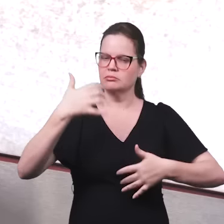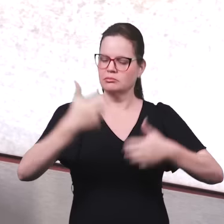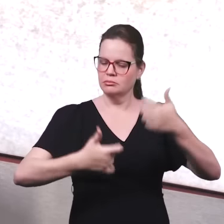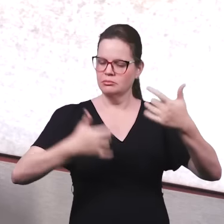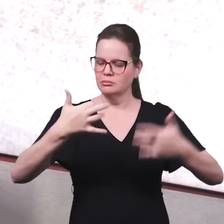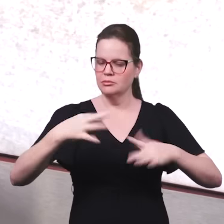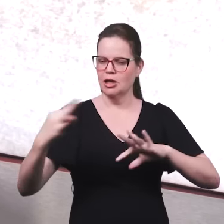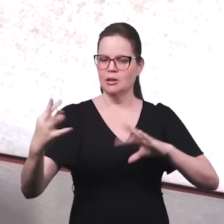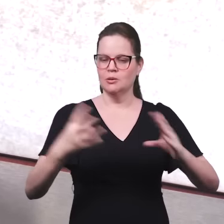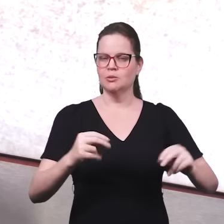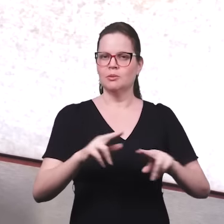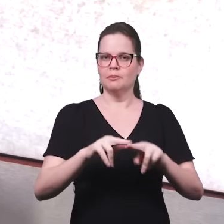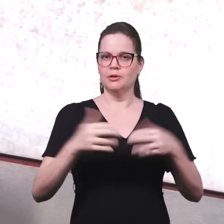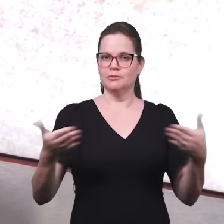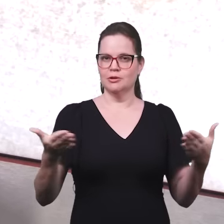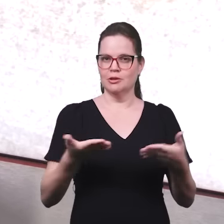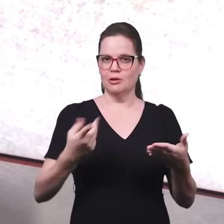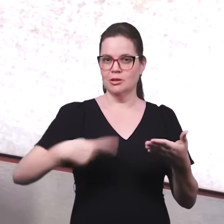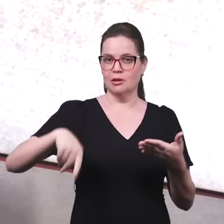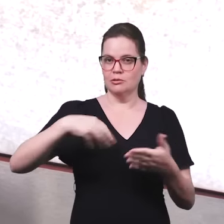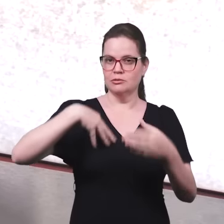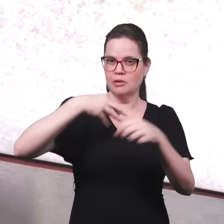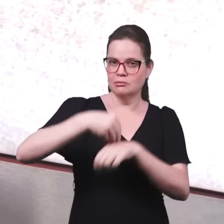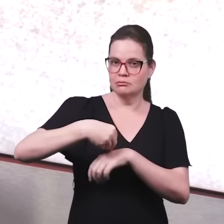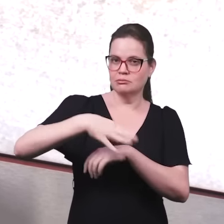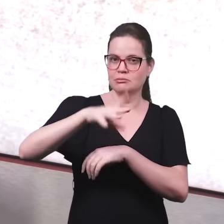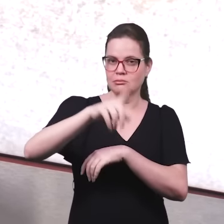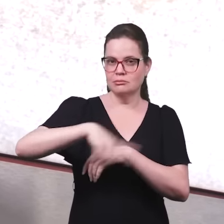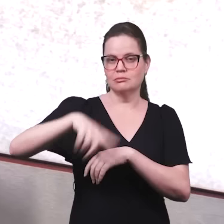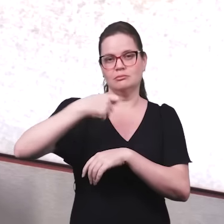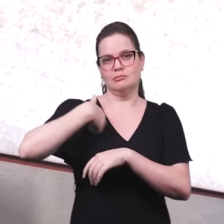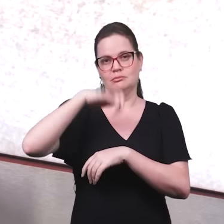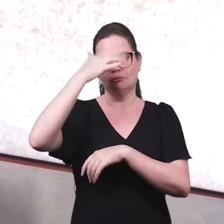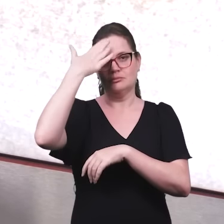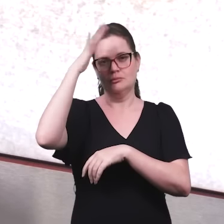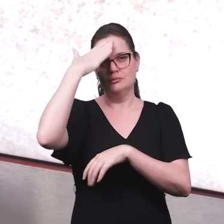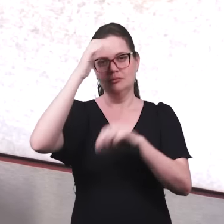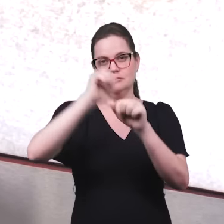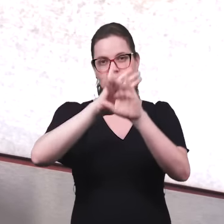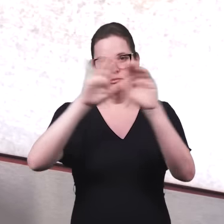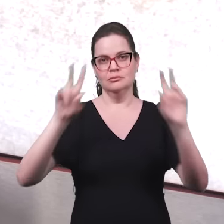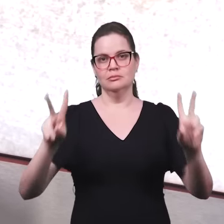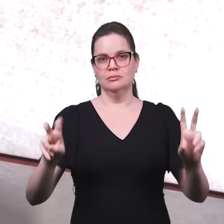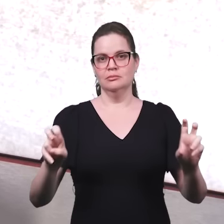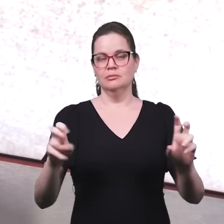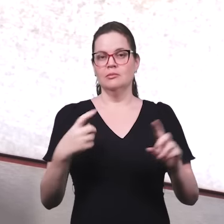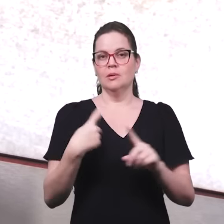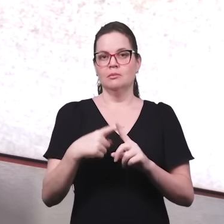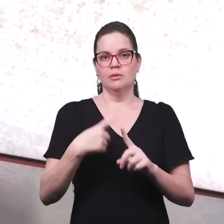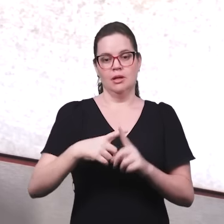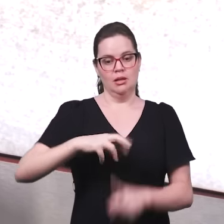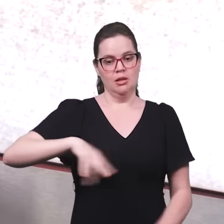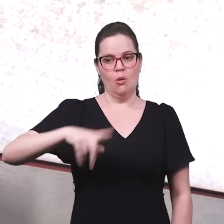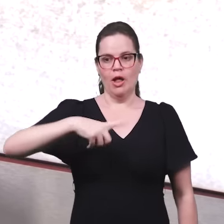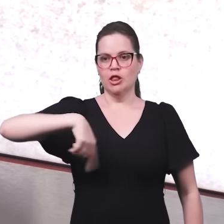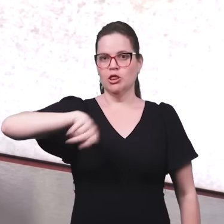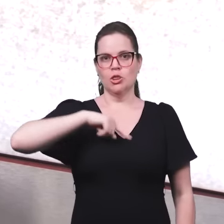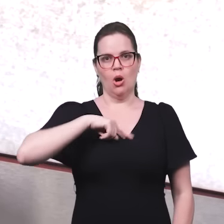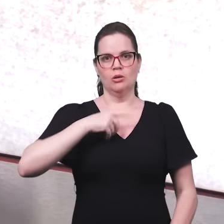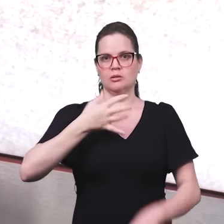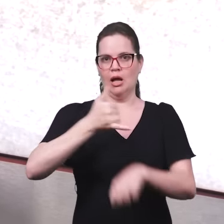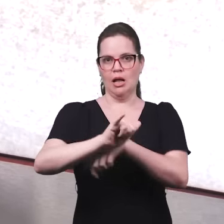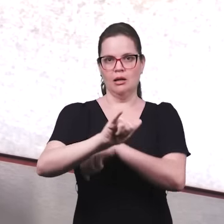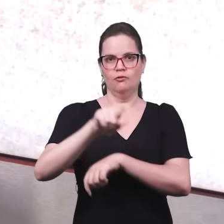nós estamos aqui para te dar alguns esclarecimentos sobre este assunto. E olha, não vamos aqui